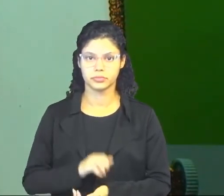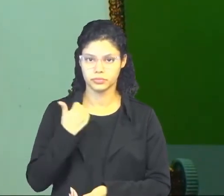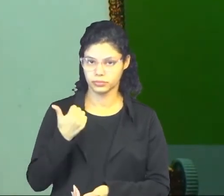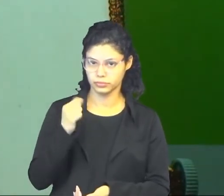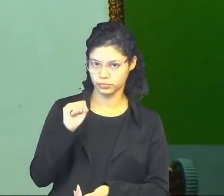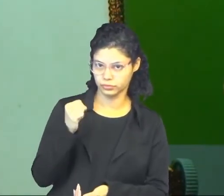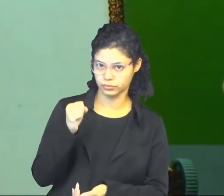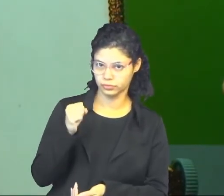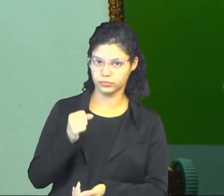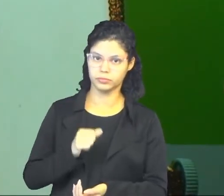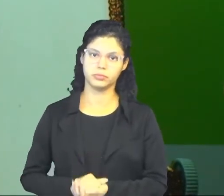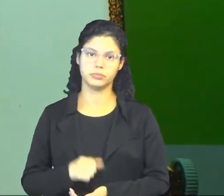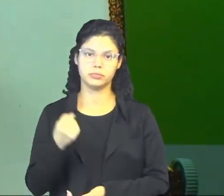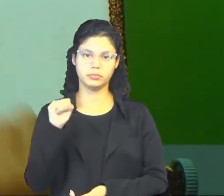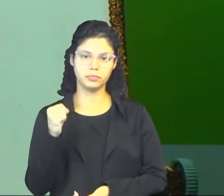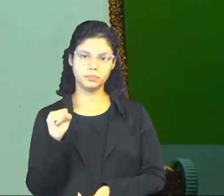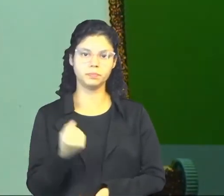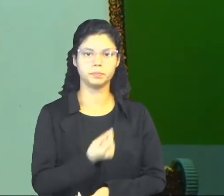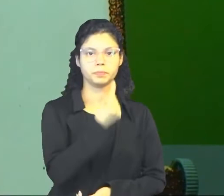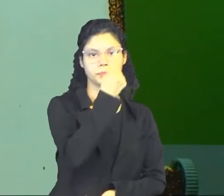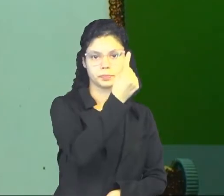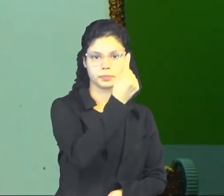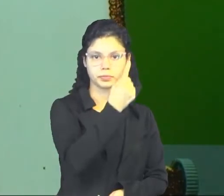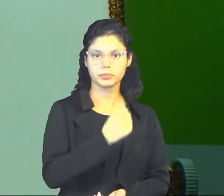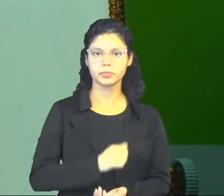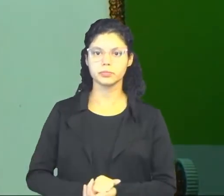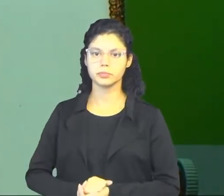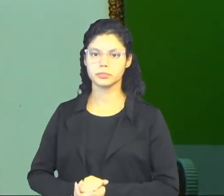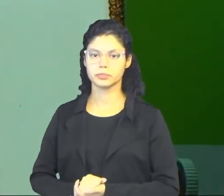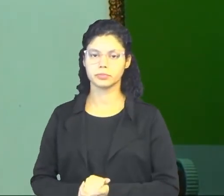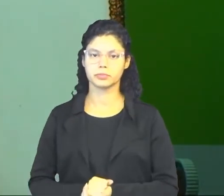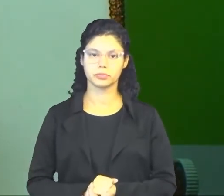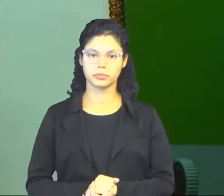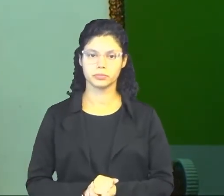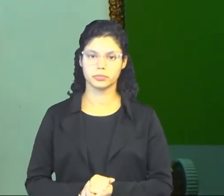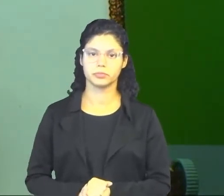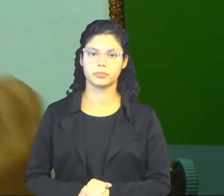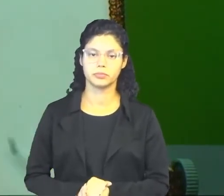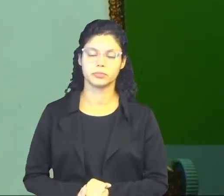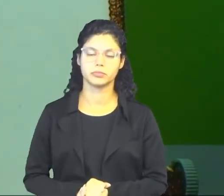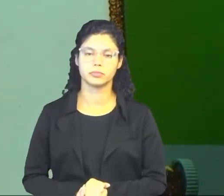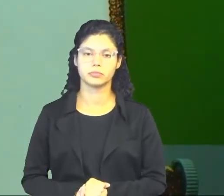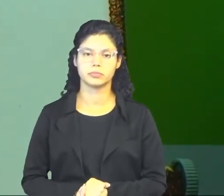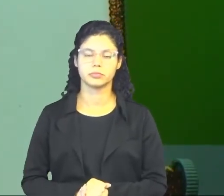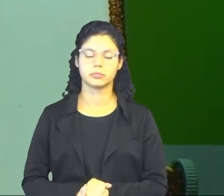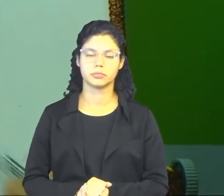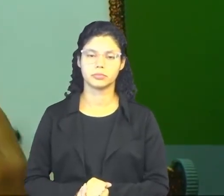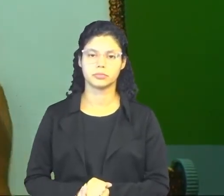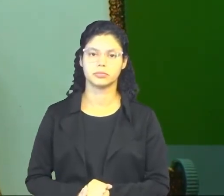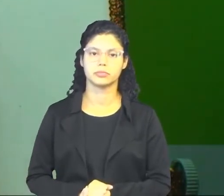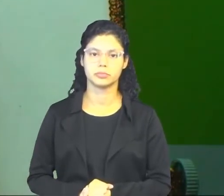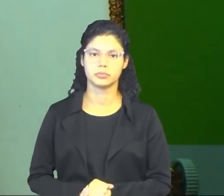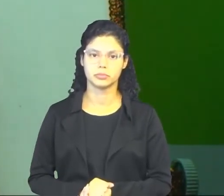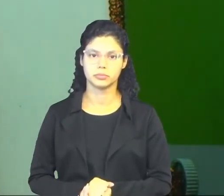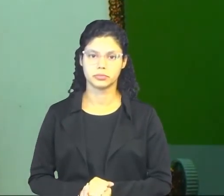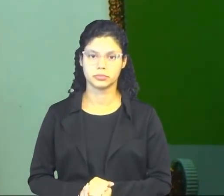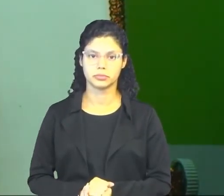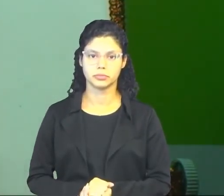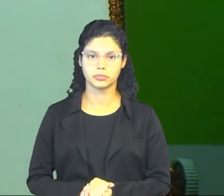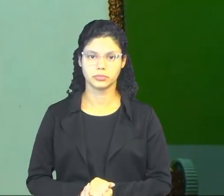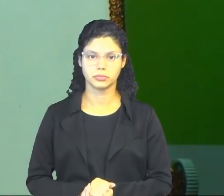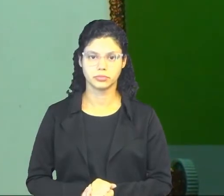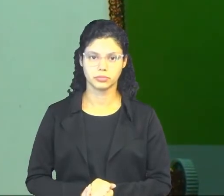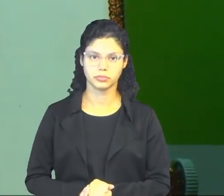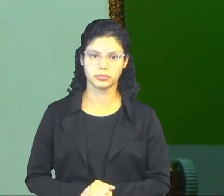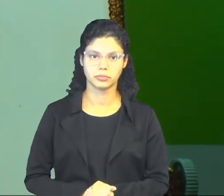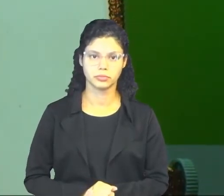18. Lembrando que o 1, novamente eu vou colocar aqui, que ainda falta calcular com a centena. Então, 1 mais